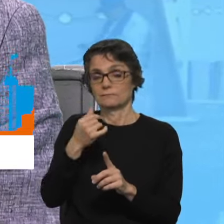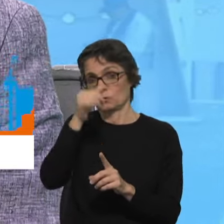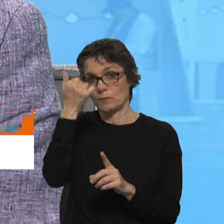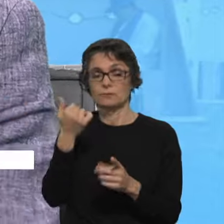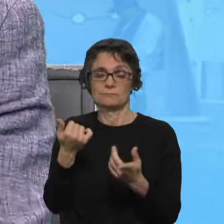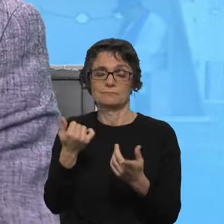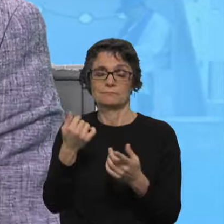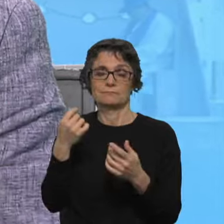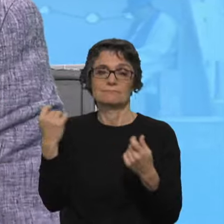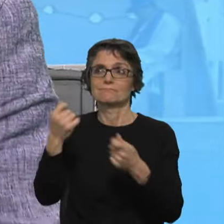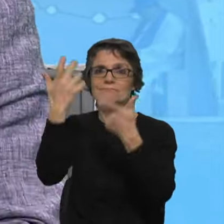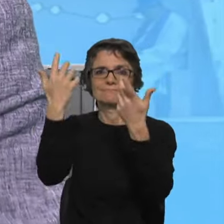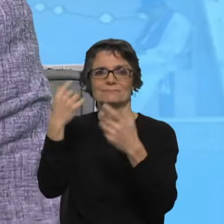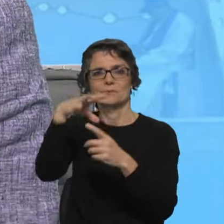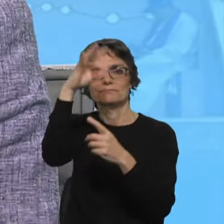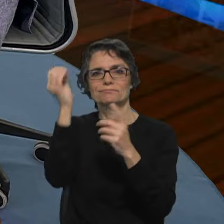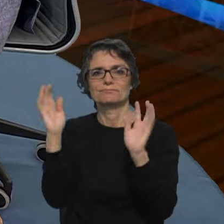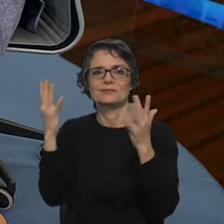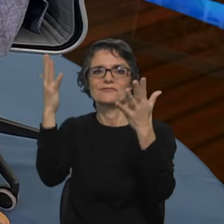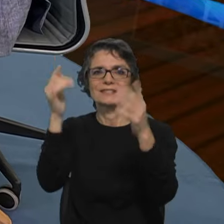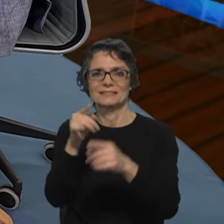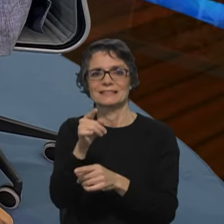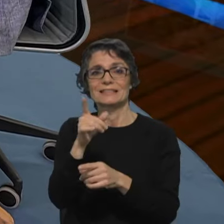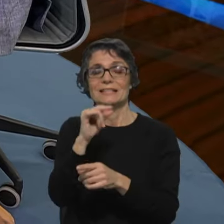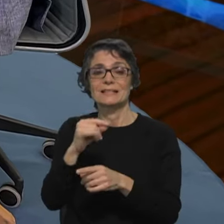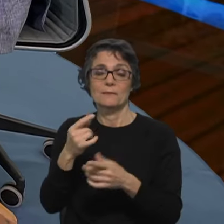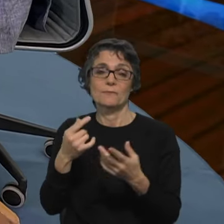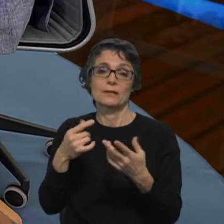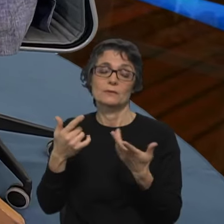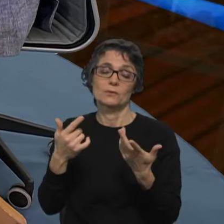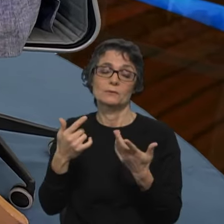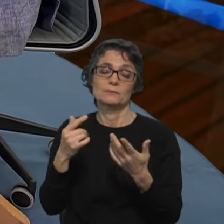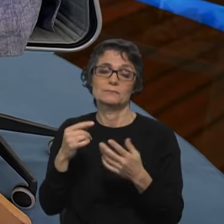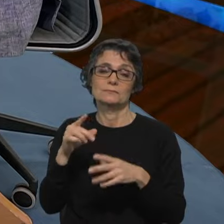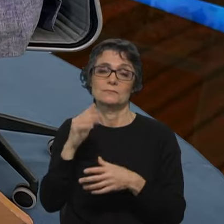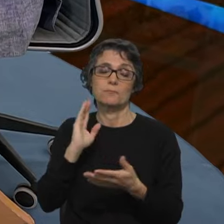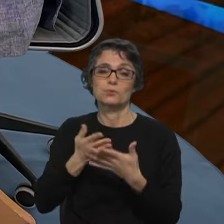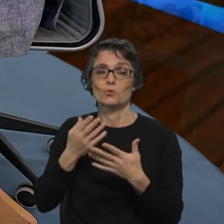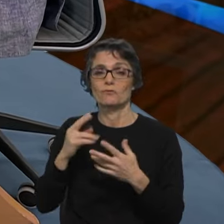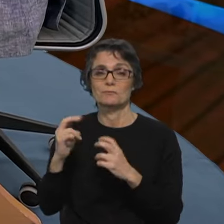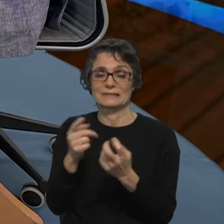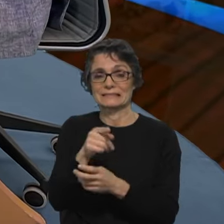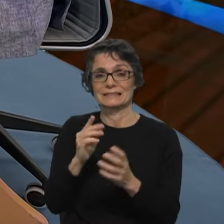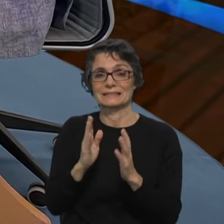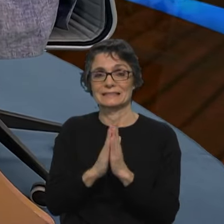com a entrada triunfal, quer hoje, com a última ceia, quer na Via Sacra, é traduzir o Evangelho para uma linguagem